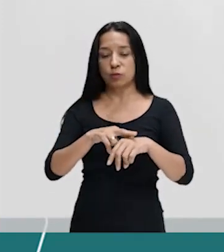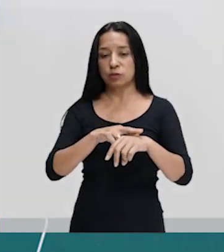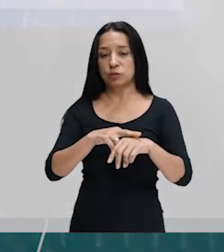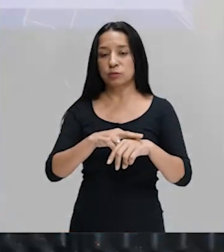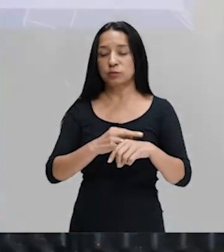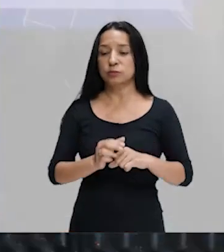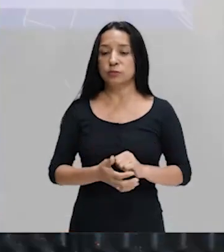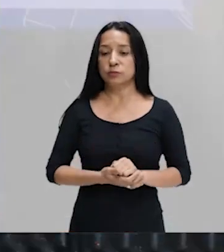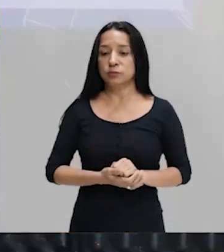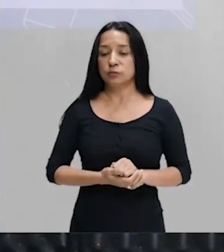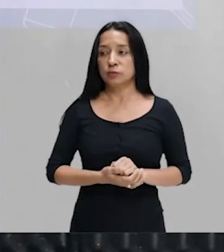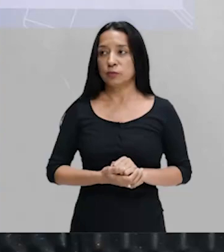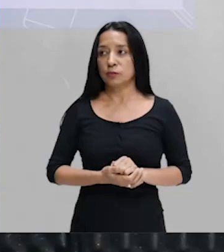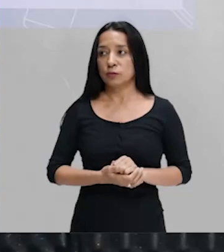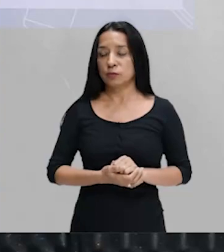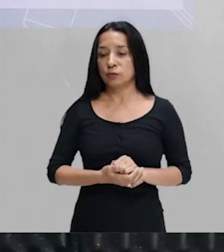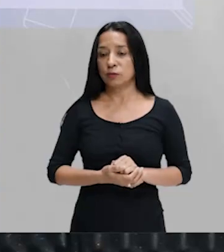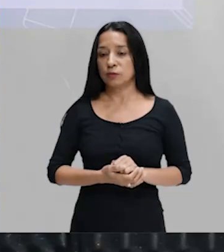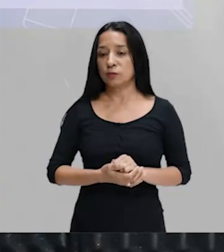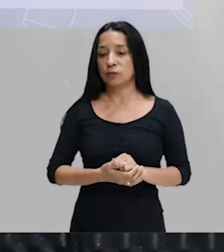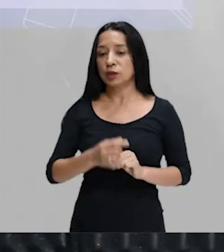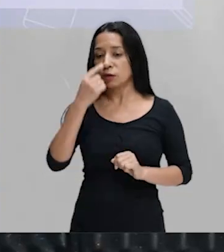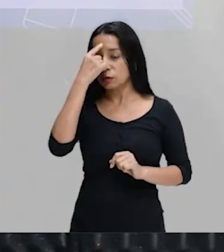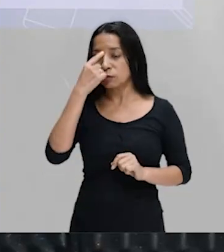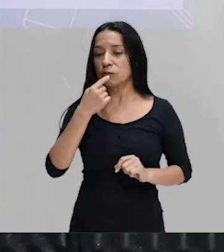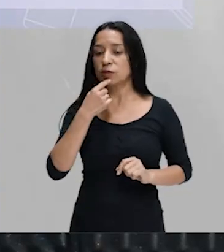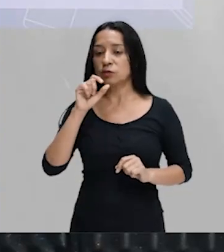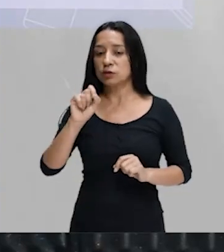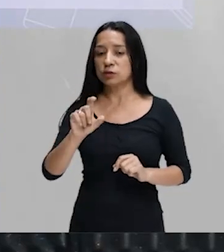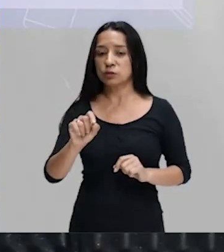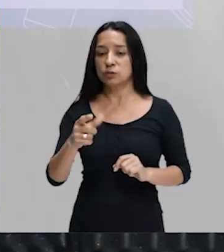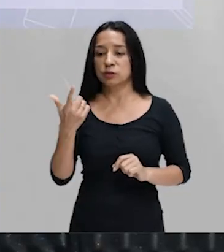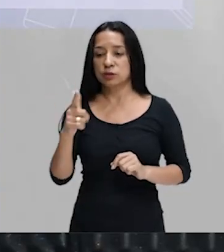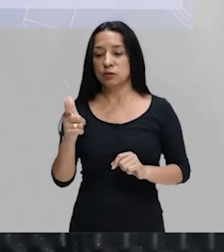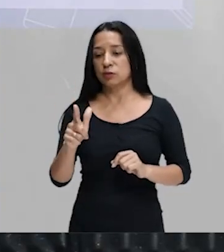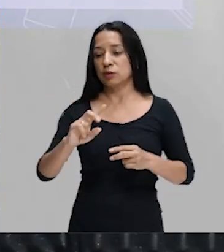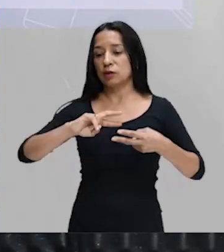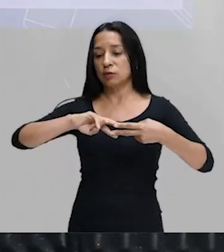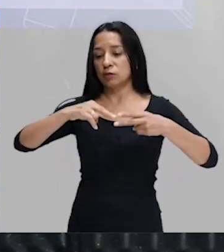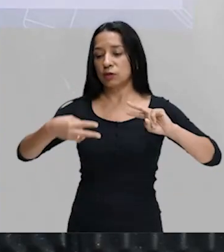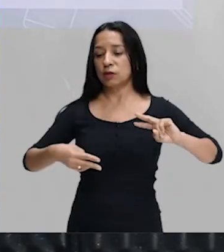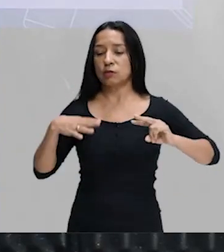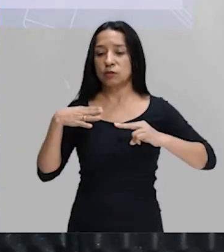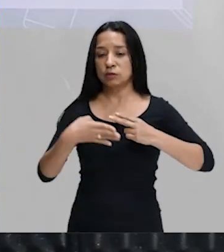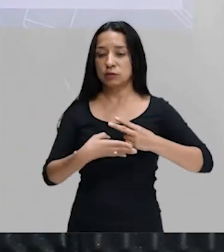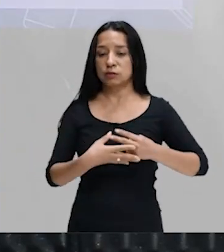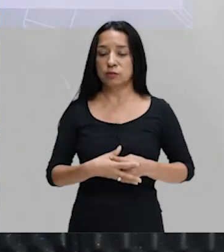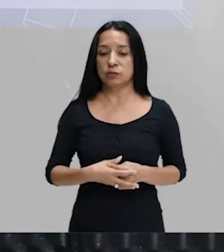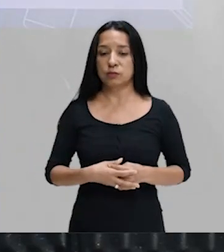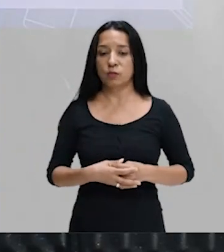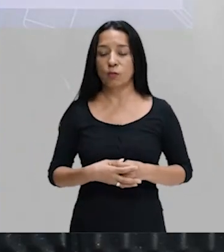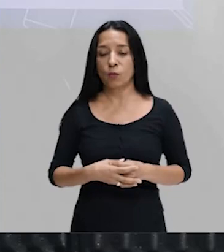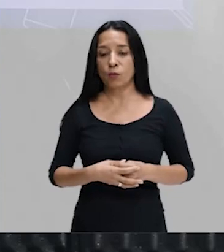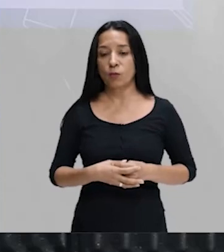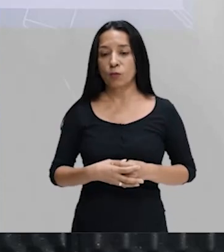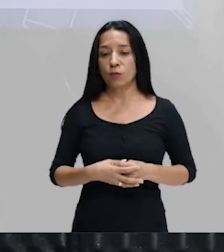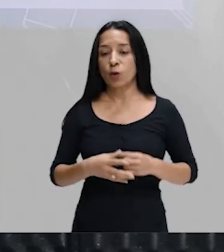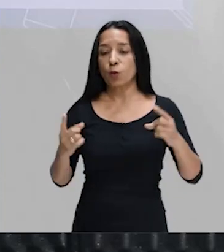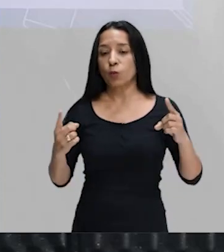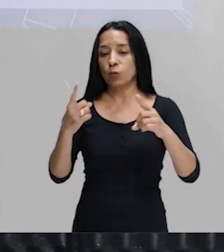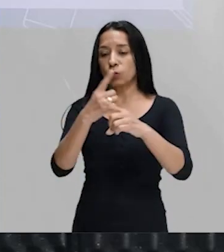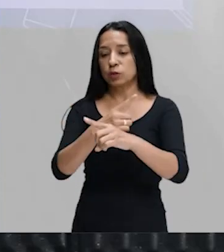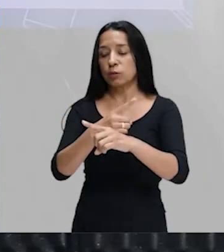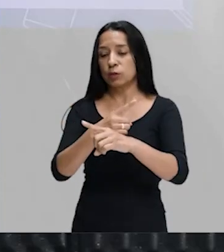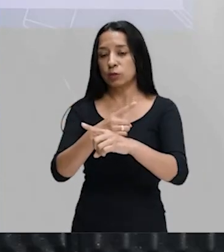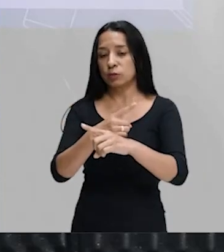é hemizigoto, um indivíduo normal, não tem um alelo recessivo. Vou fazer aqui o cruzamento dos dois. Aí eu vou juntar um alelo com esse,